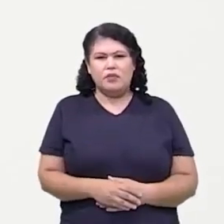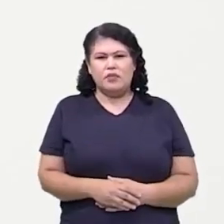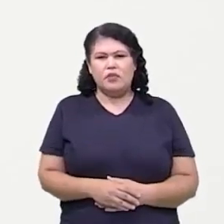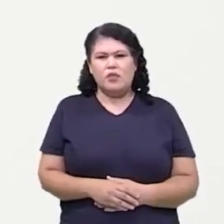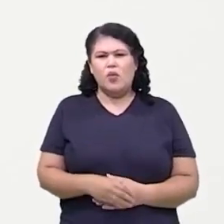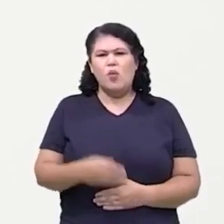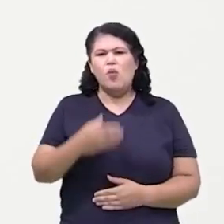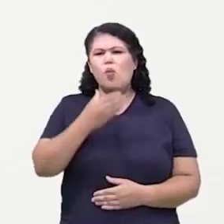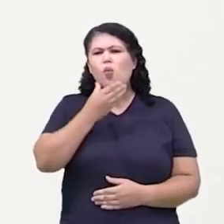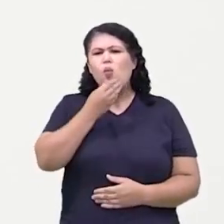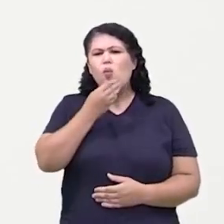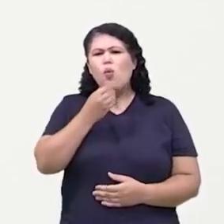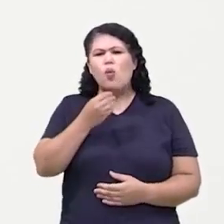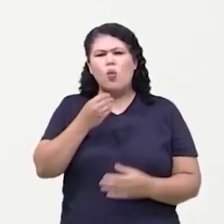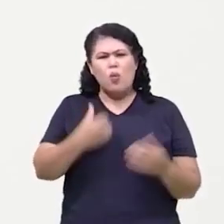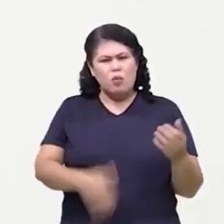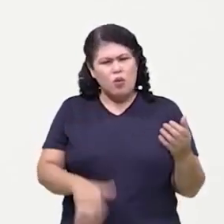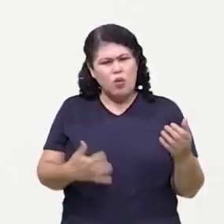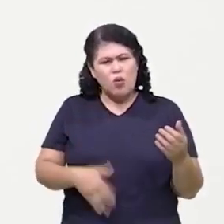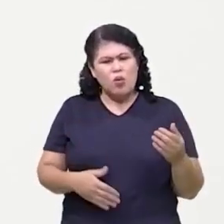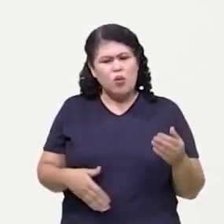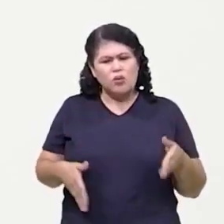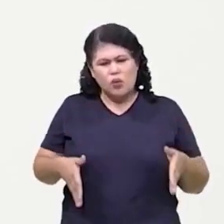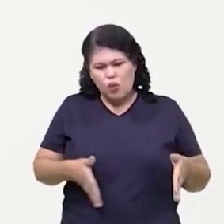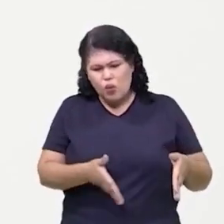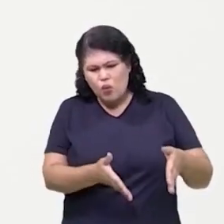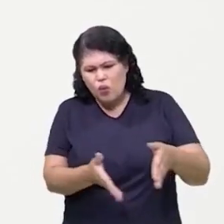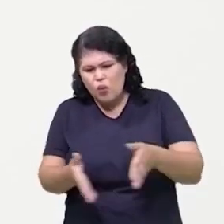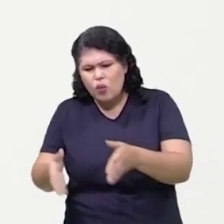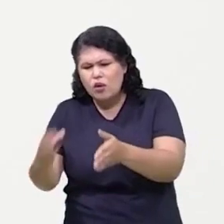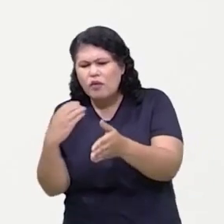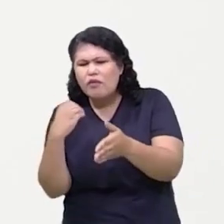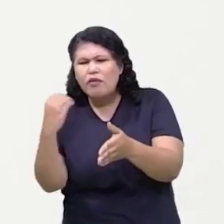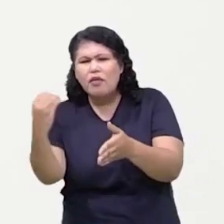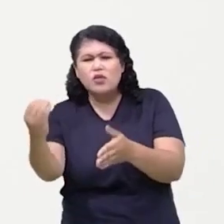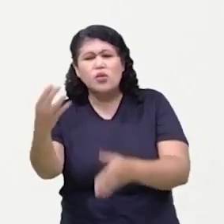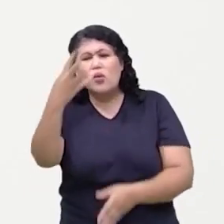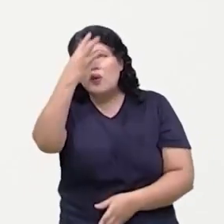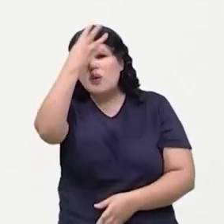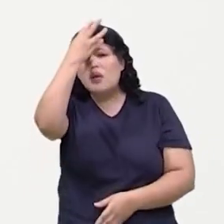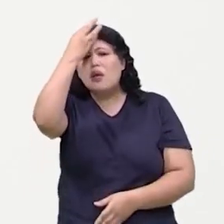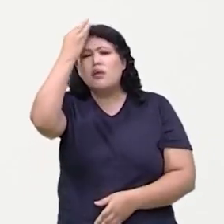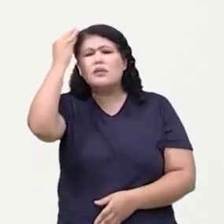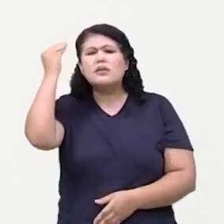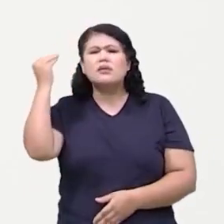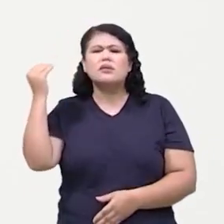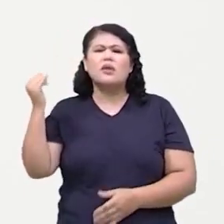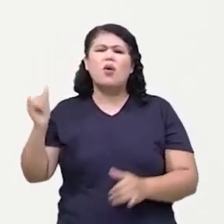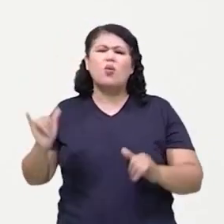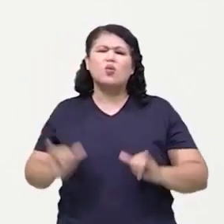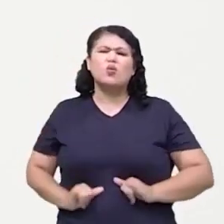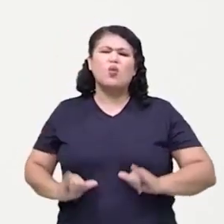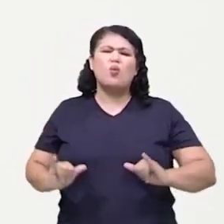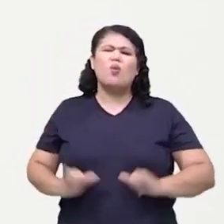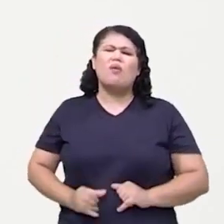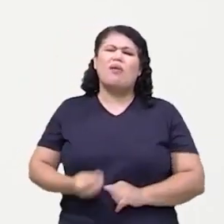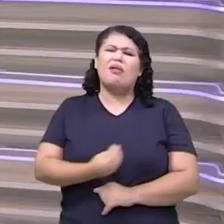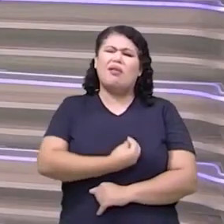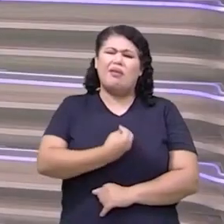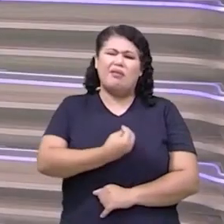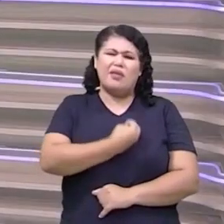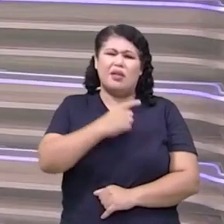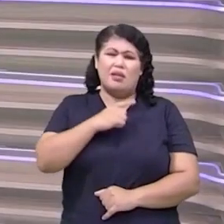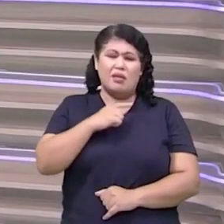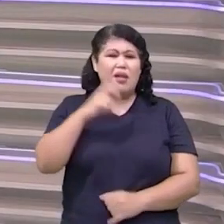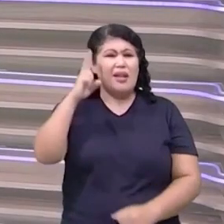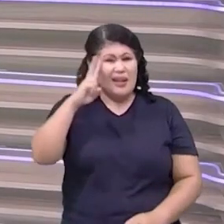O músico, ao longo da estrada, foi esquecendo a vida sofrida. Lembre que eu falei